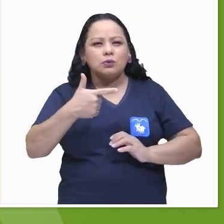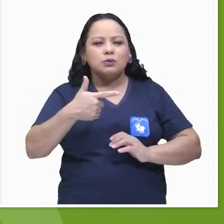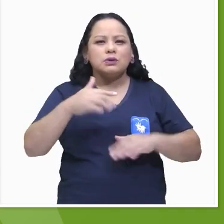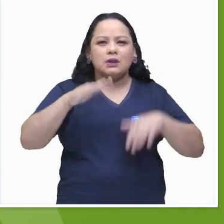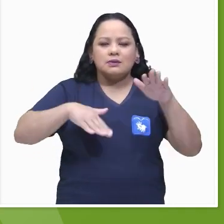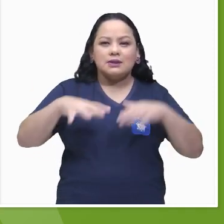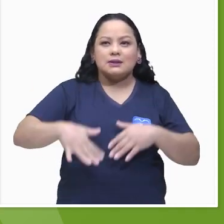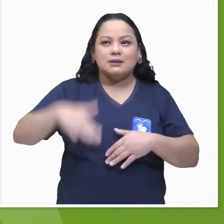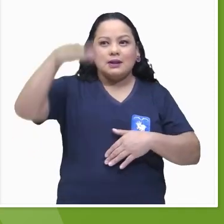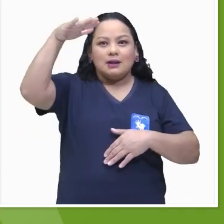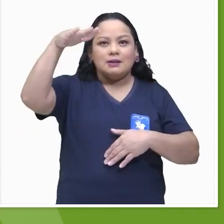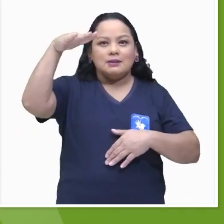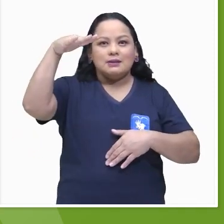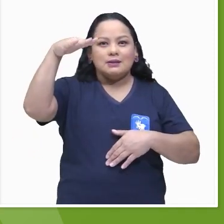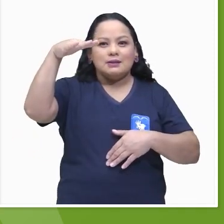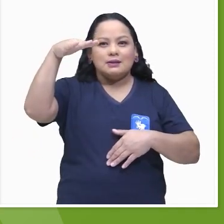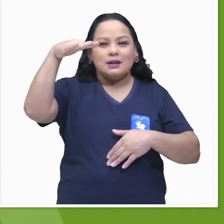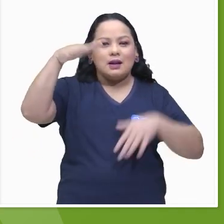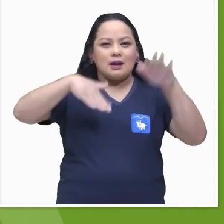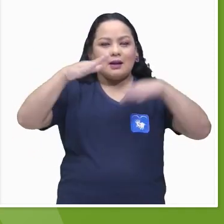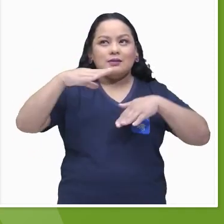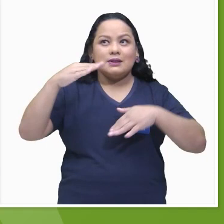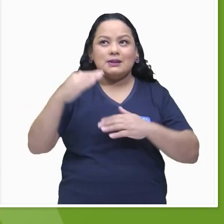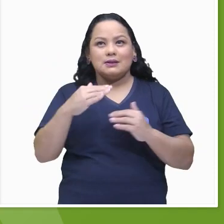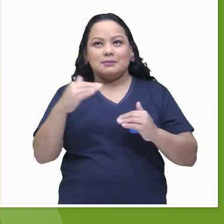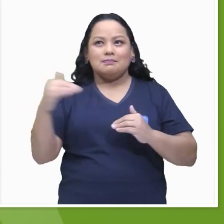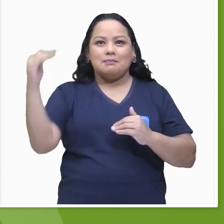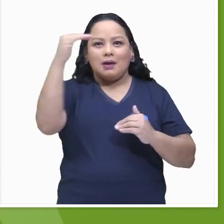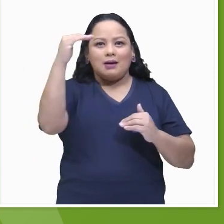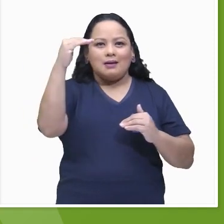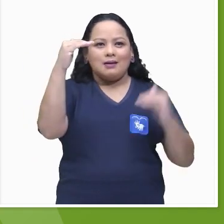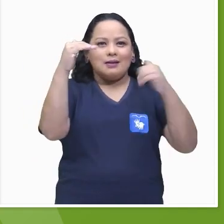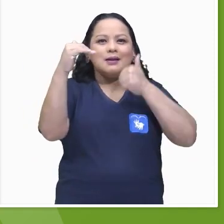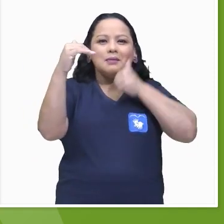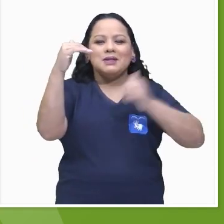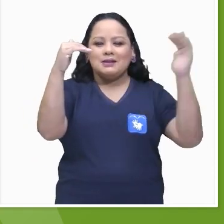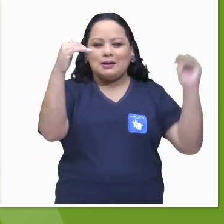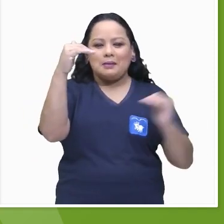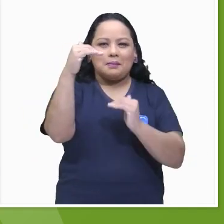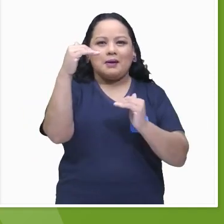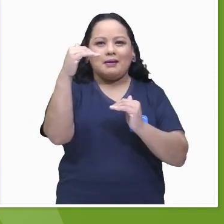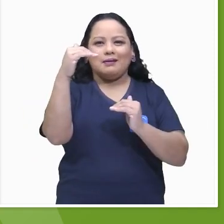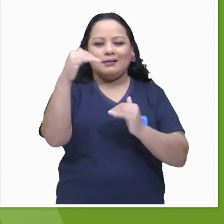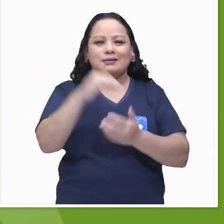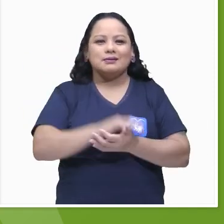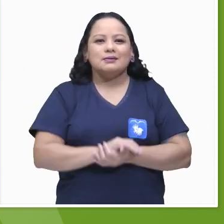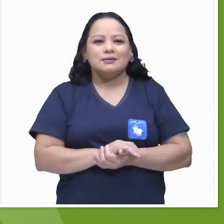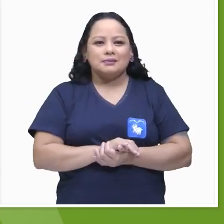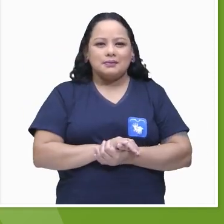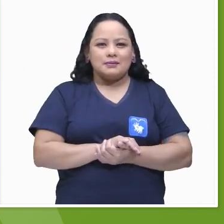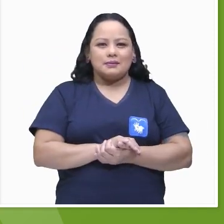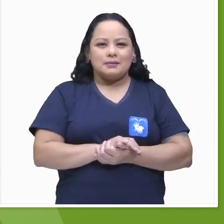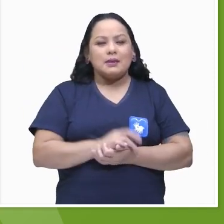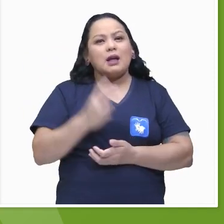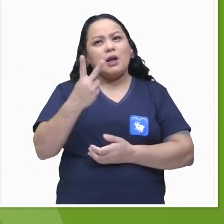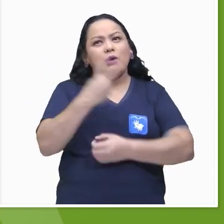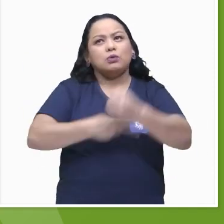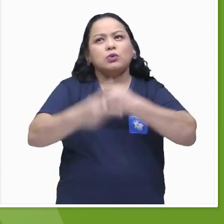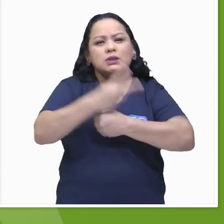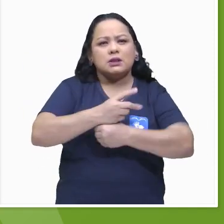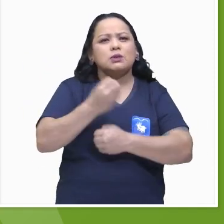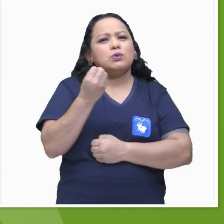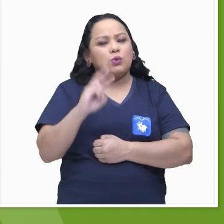crescem e ficam até maiores do que as meninas, né? Então, é um estirão puberal que dura aí cerca de 2 a 4 anos.